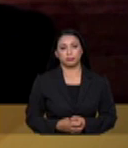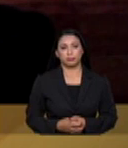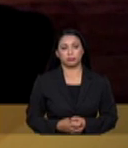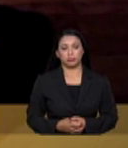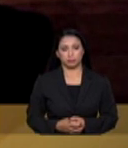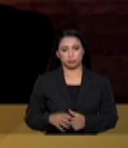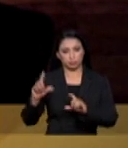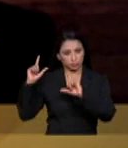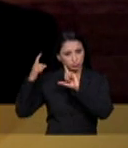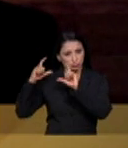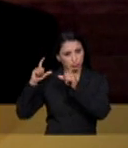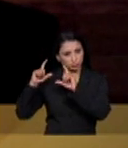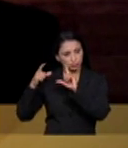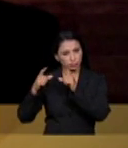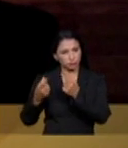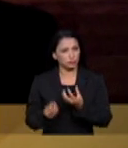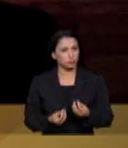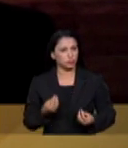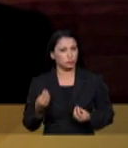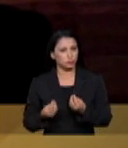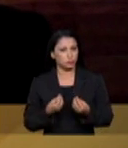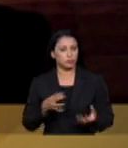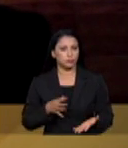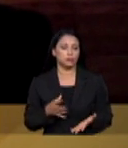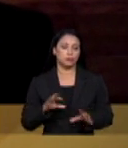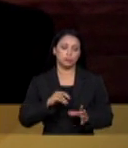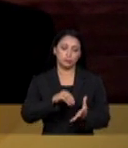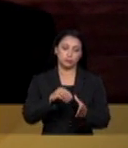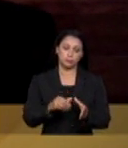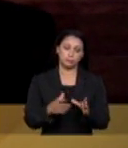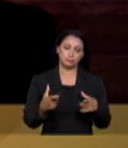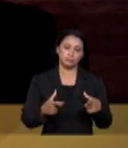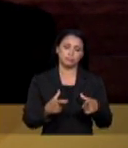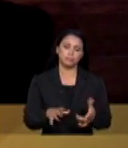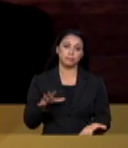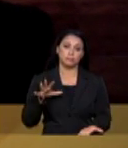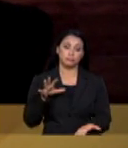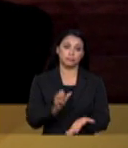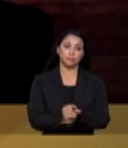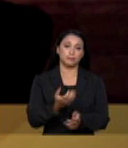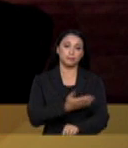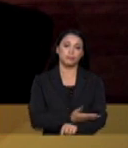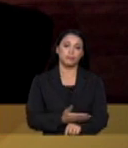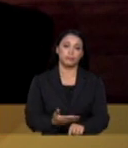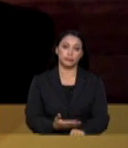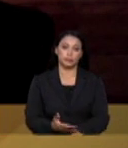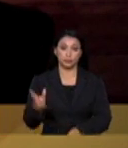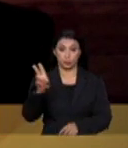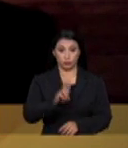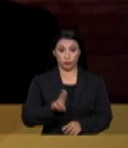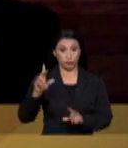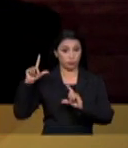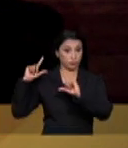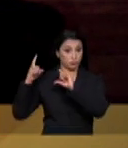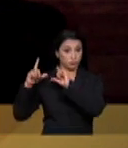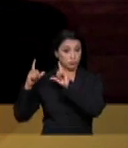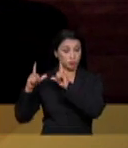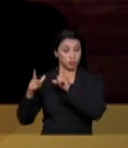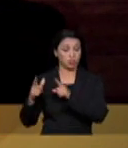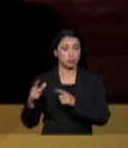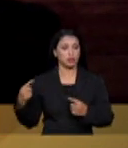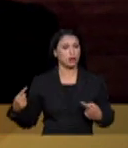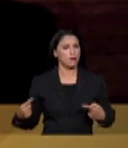tradicionalidade refere ao modo de ocupação da terra um acordo com costumes usos e funções